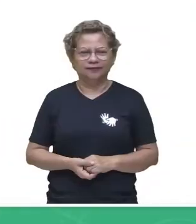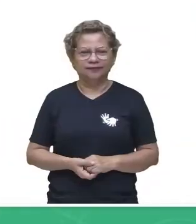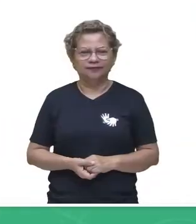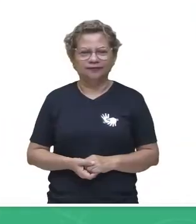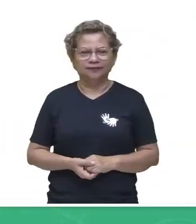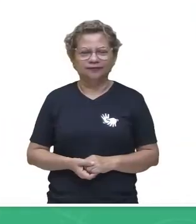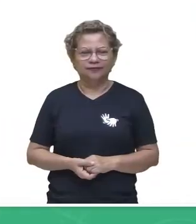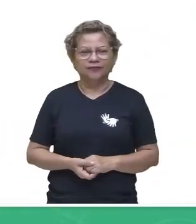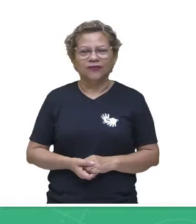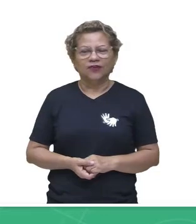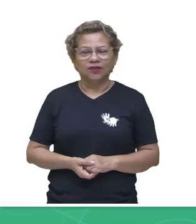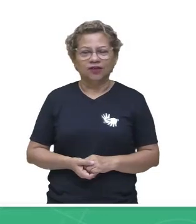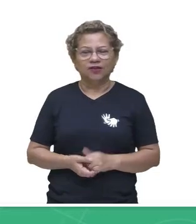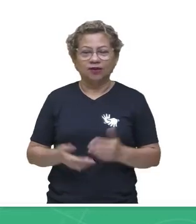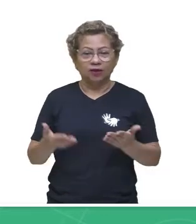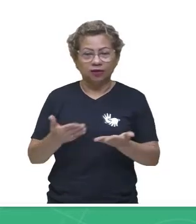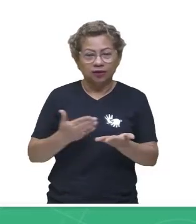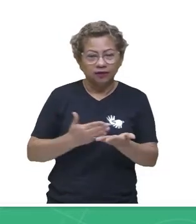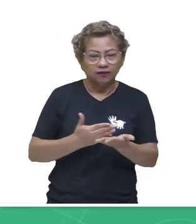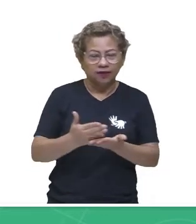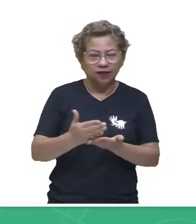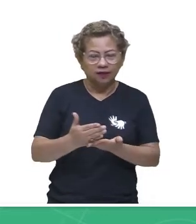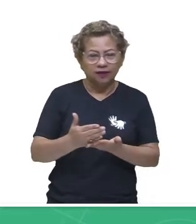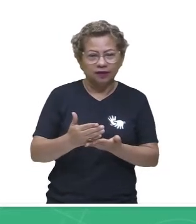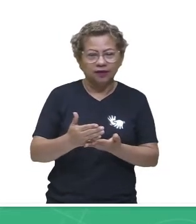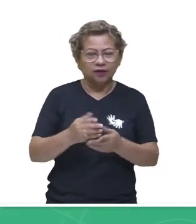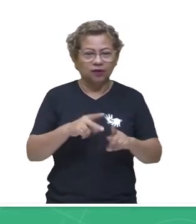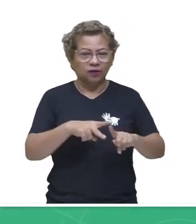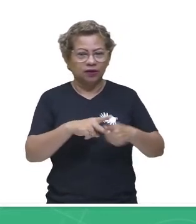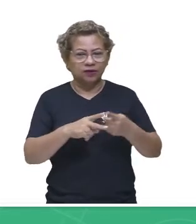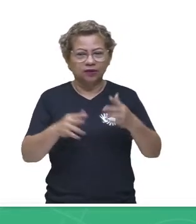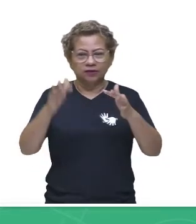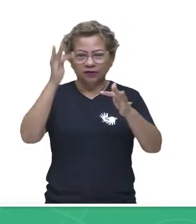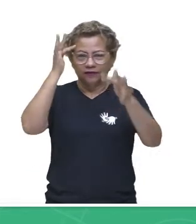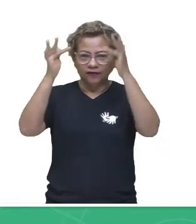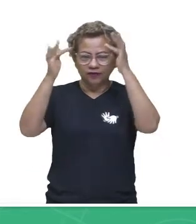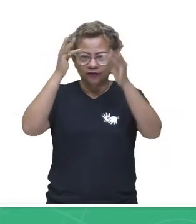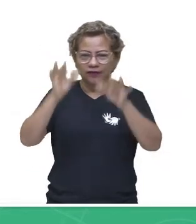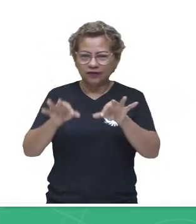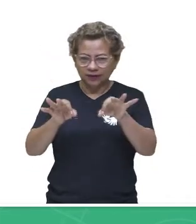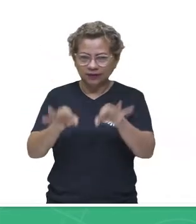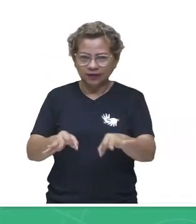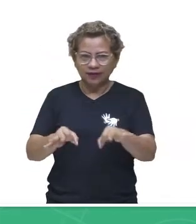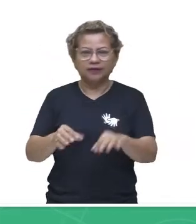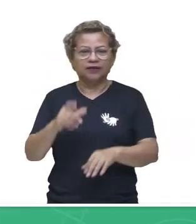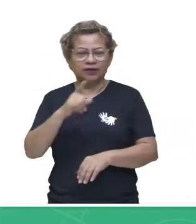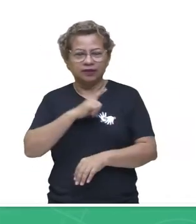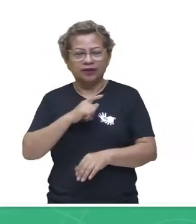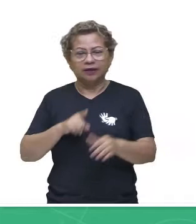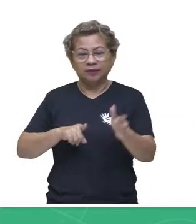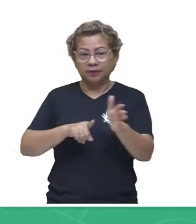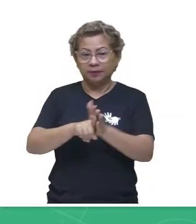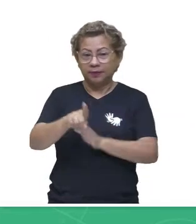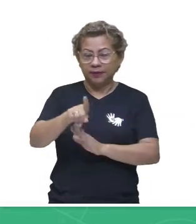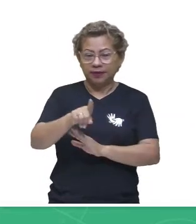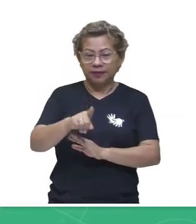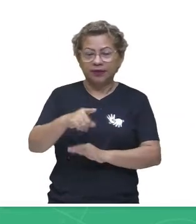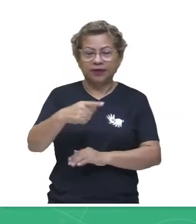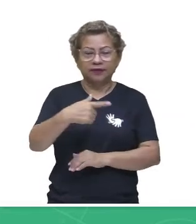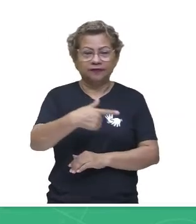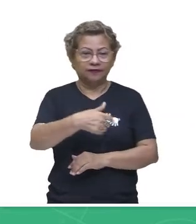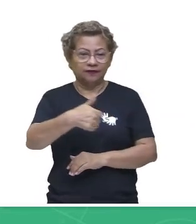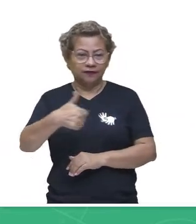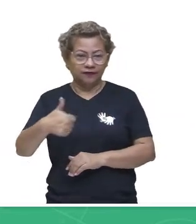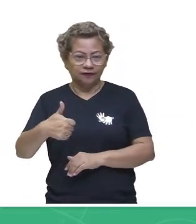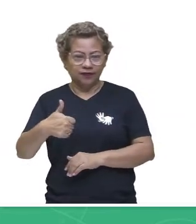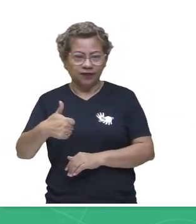E nós vamos começar com a correção de filosofia, perfeito? Então nós temos aí a primeira questão, a questão número 21